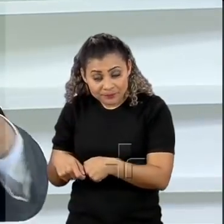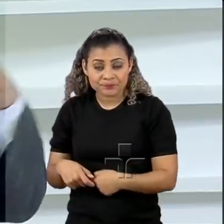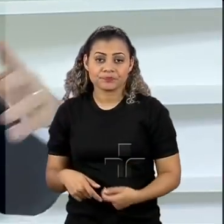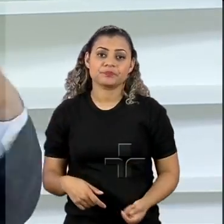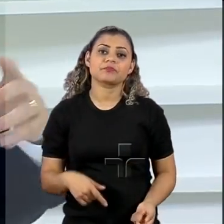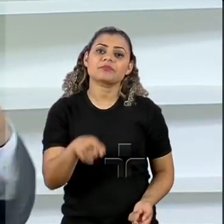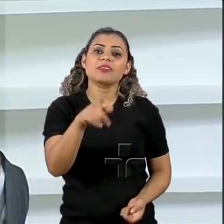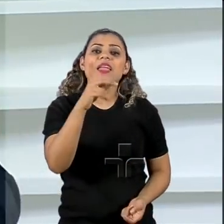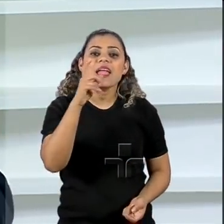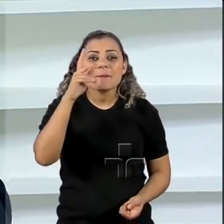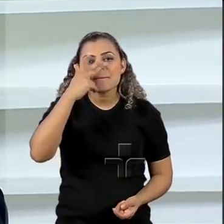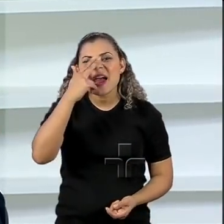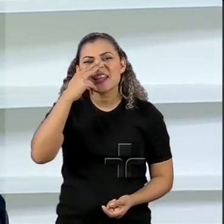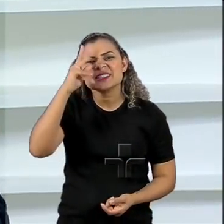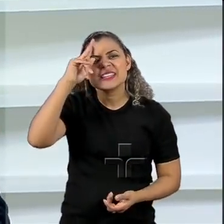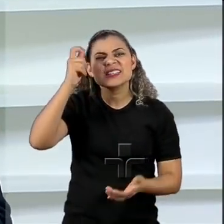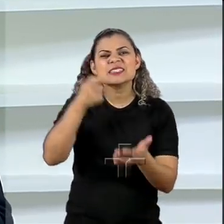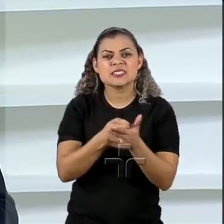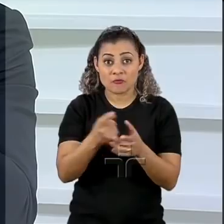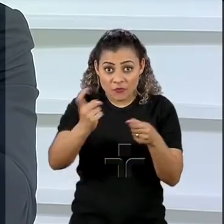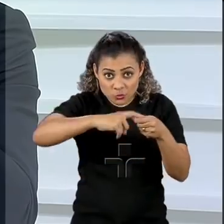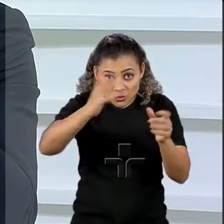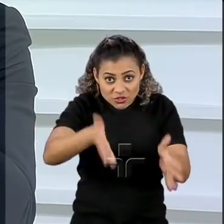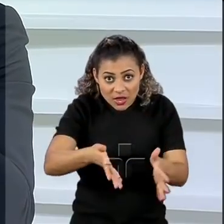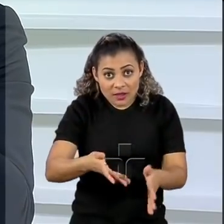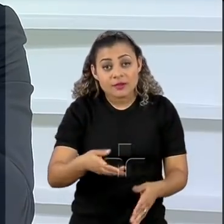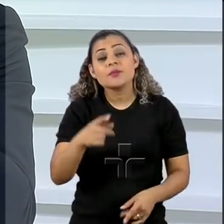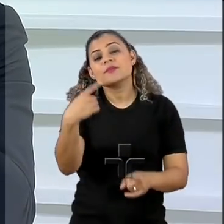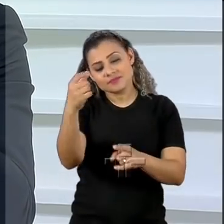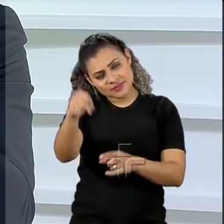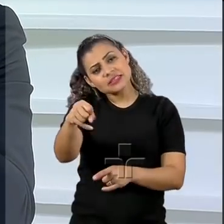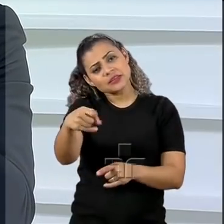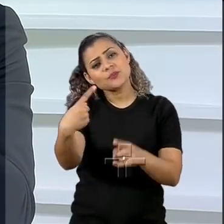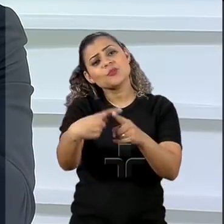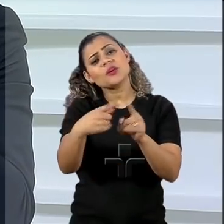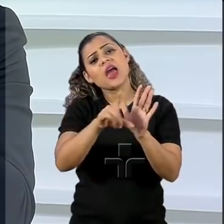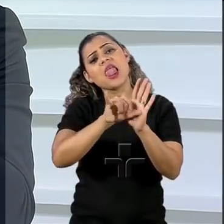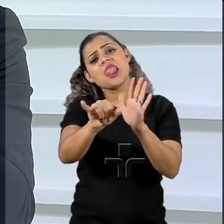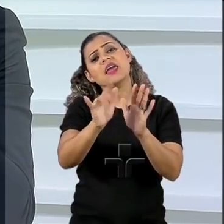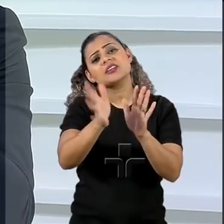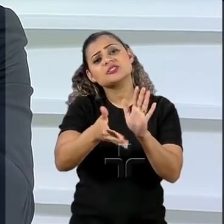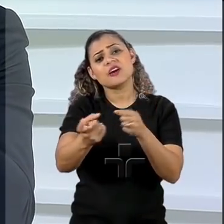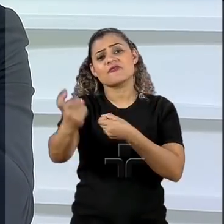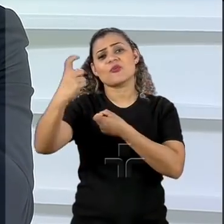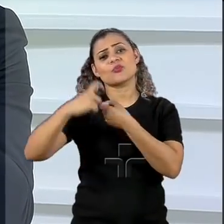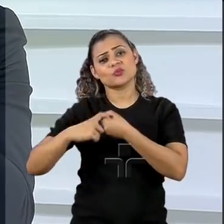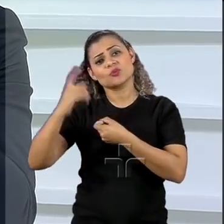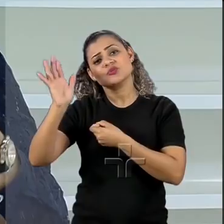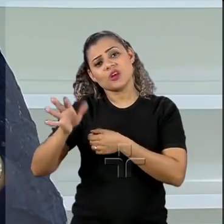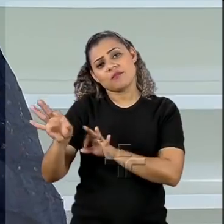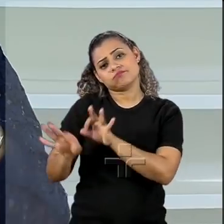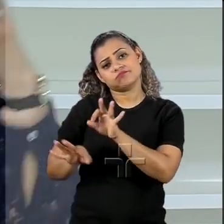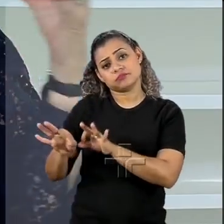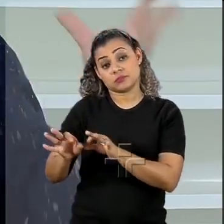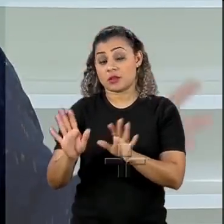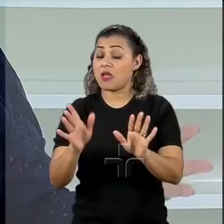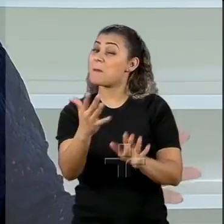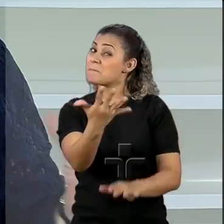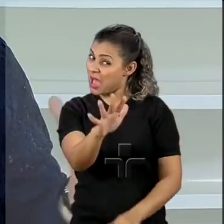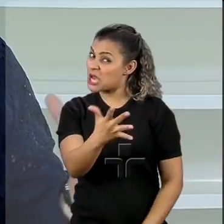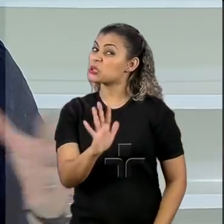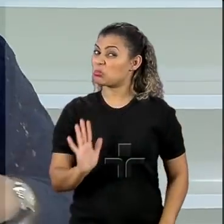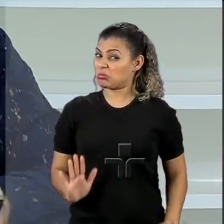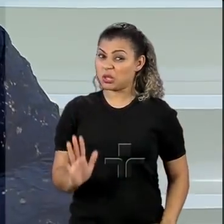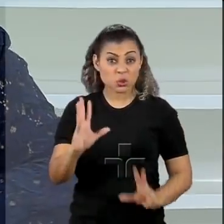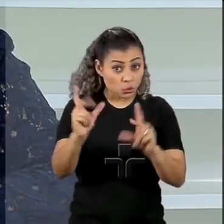que foi tão Na prática já daninha? voltou, né? Já voltou. Porque o legislador já voltou uma reforma. Em parte, né? Em